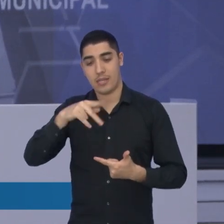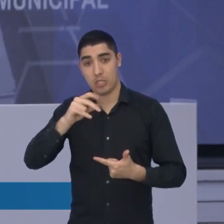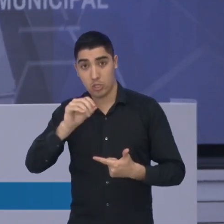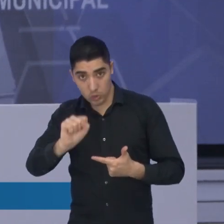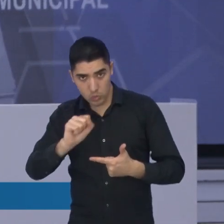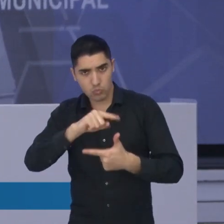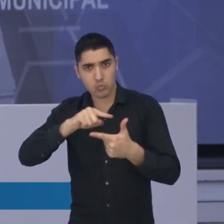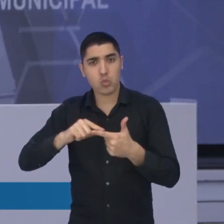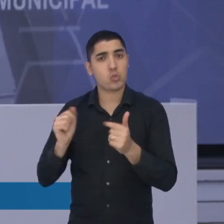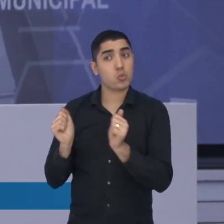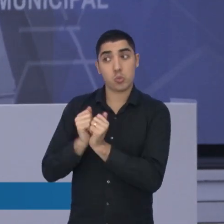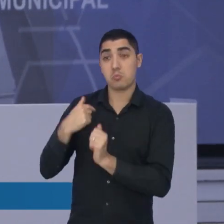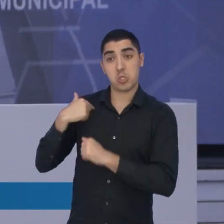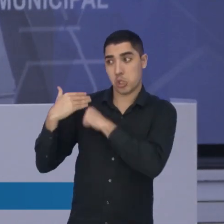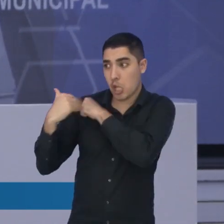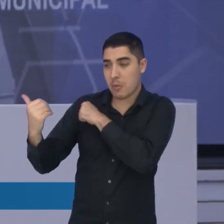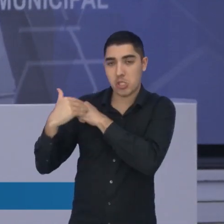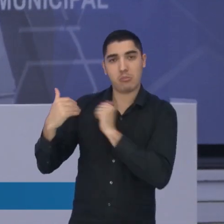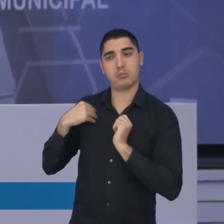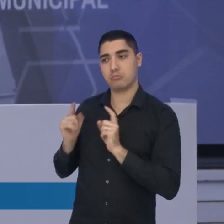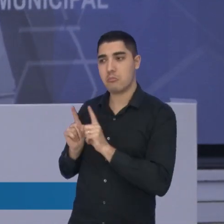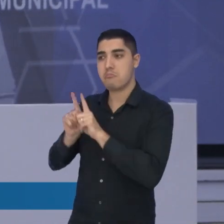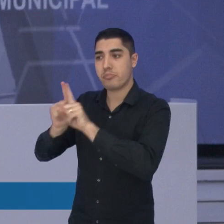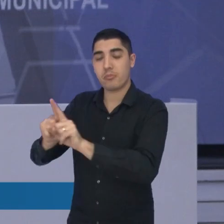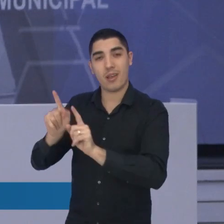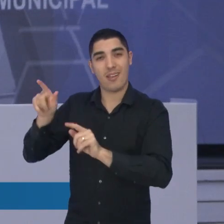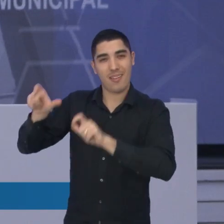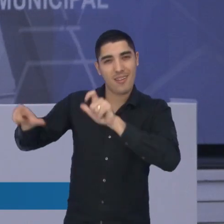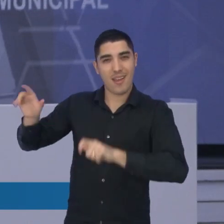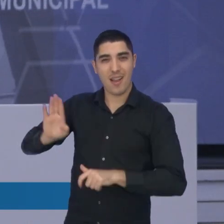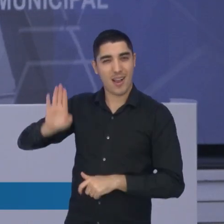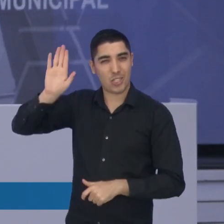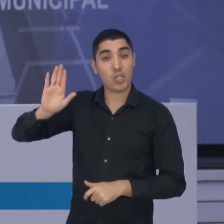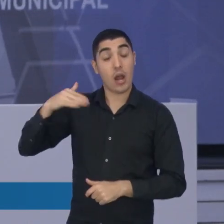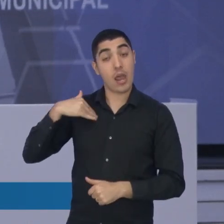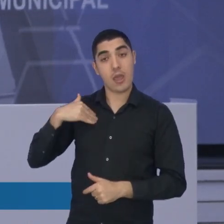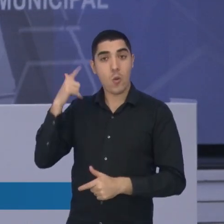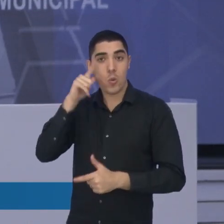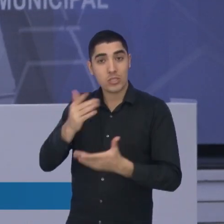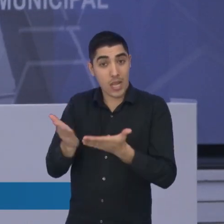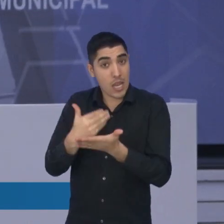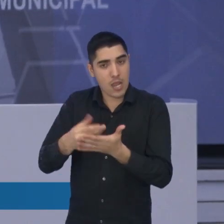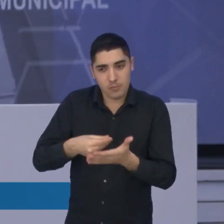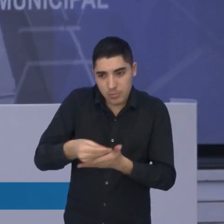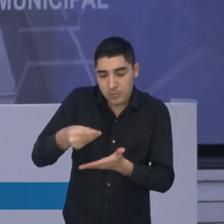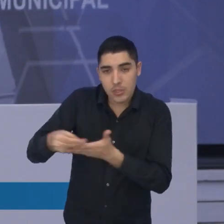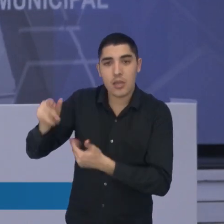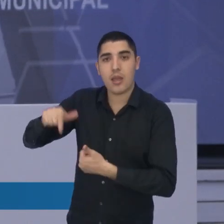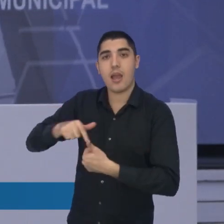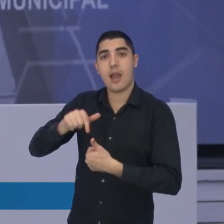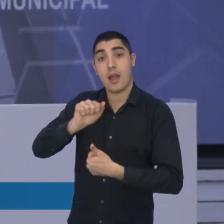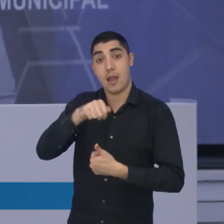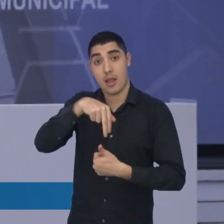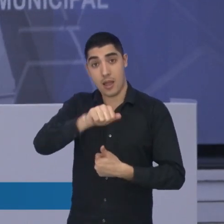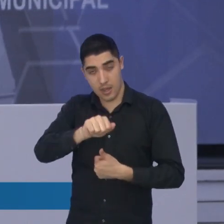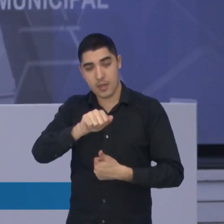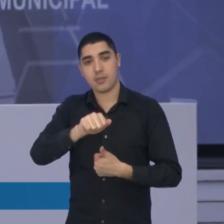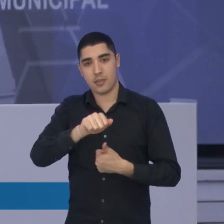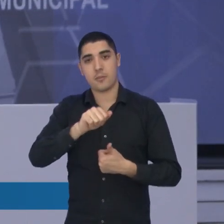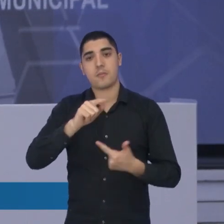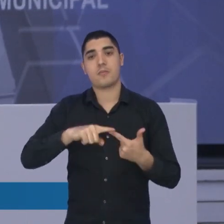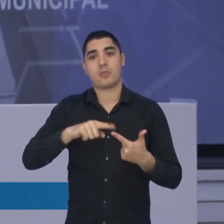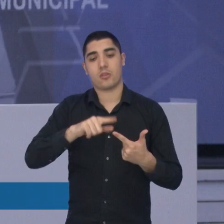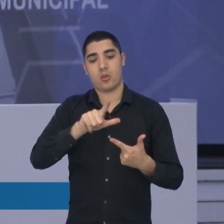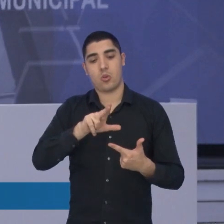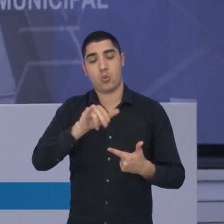com os candidatos. Foi através deles que eu pude entregar o livro para pessoas como Ana Estela e Fernanda Haddad, Lúcia